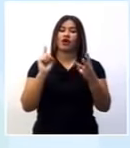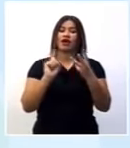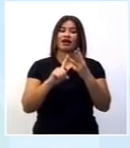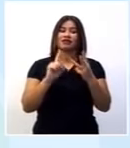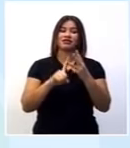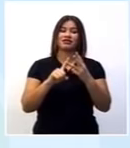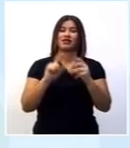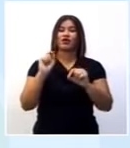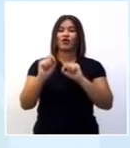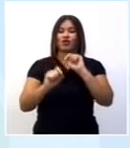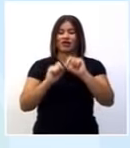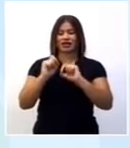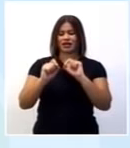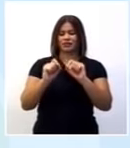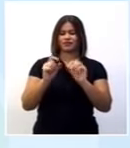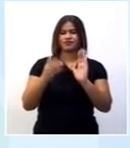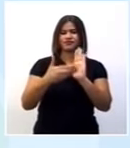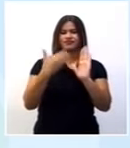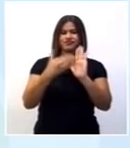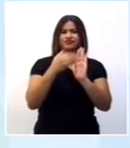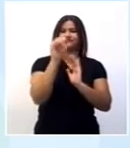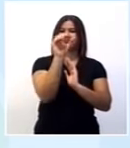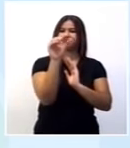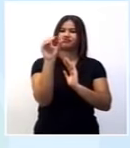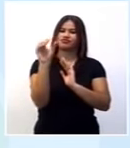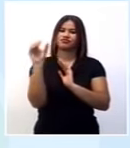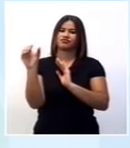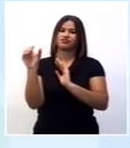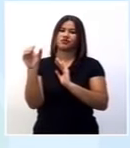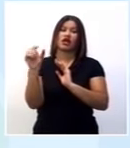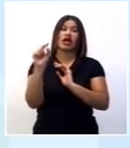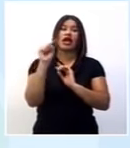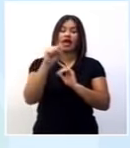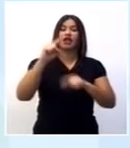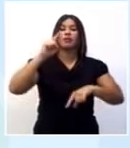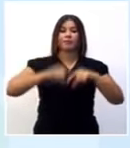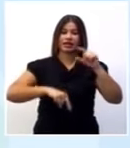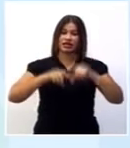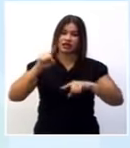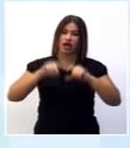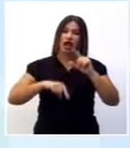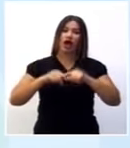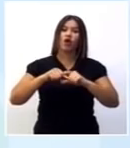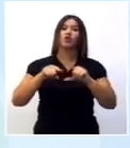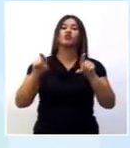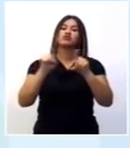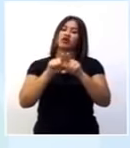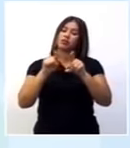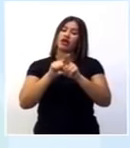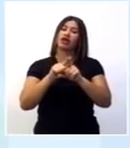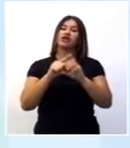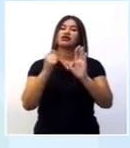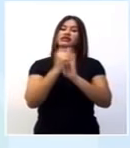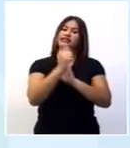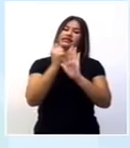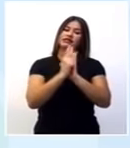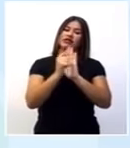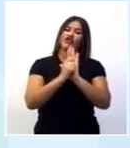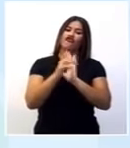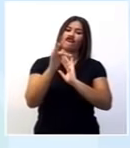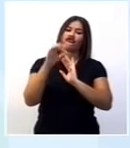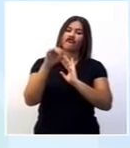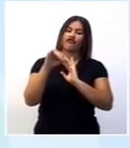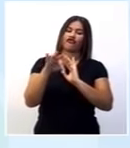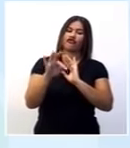3 são livros enfileirados. Além de ser uma fonte material, ela é também uma fonte escrita. A